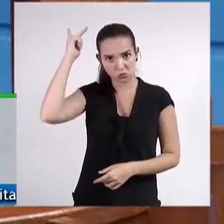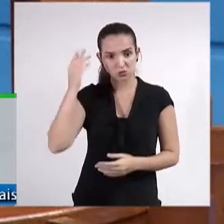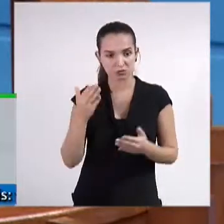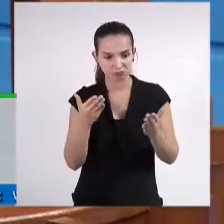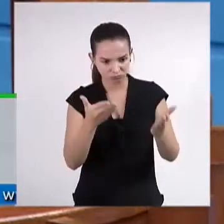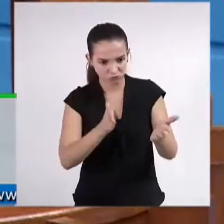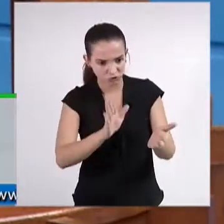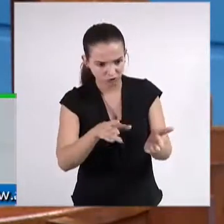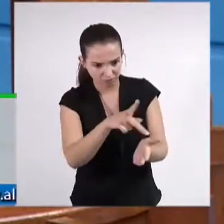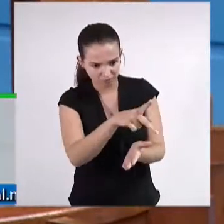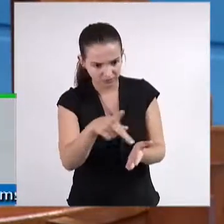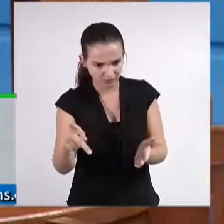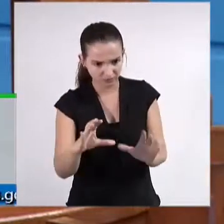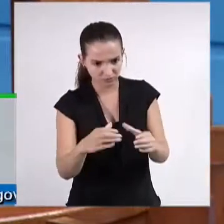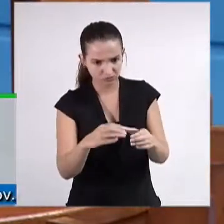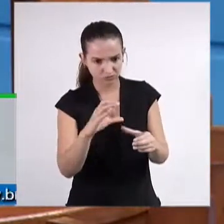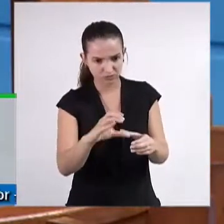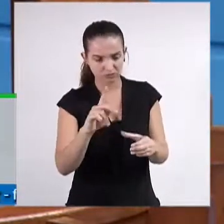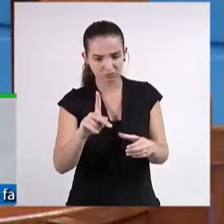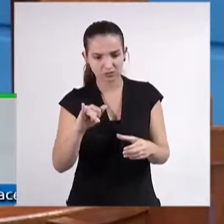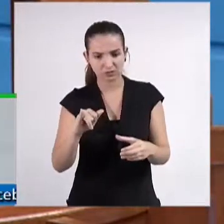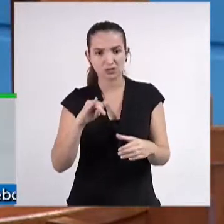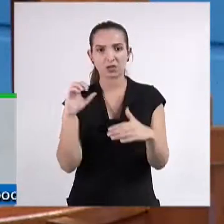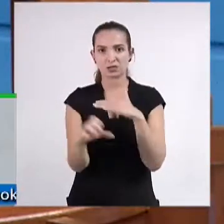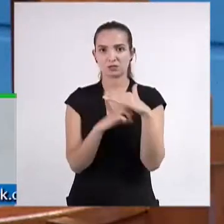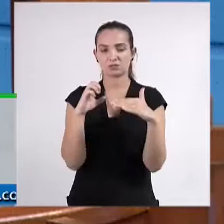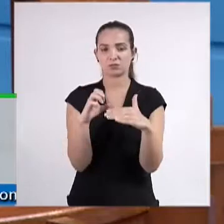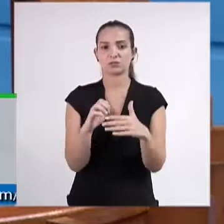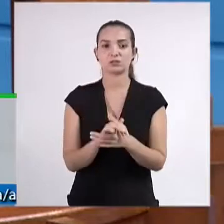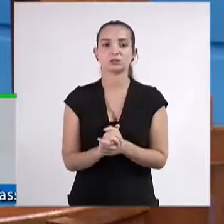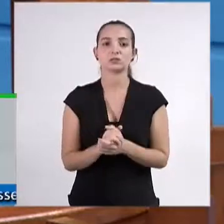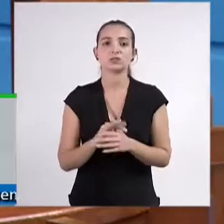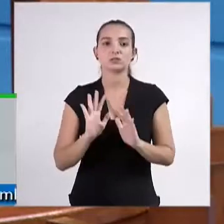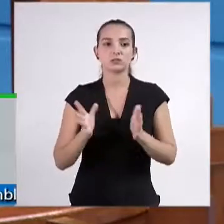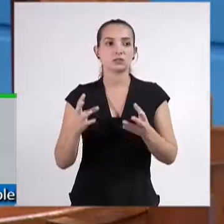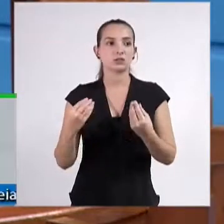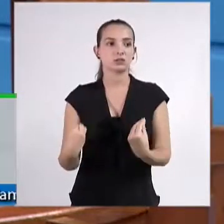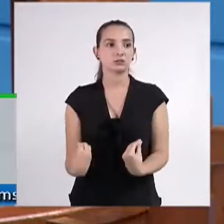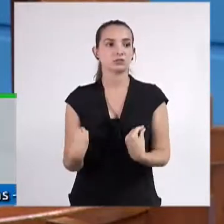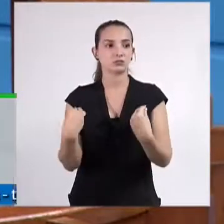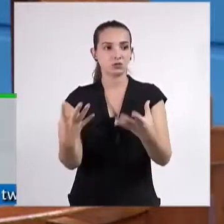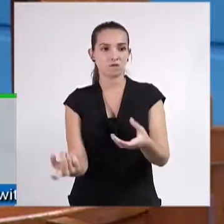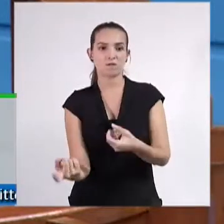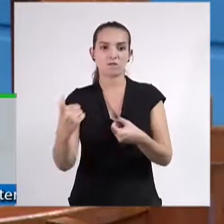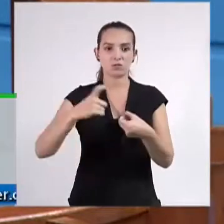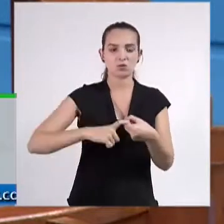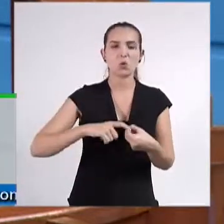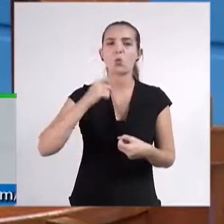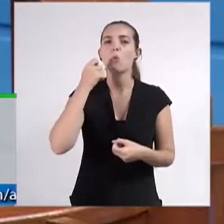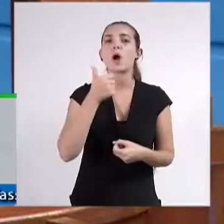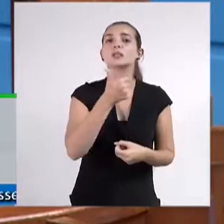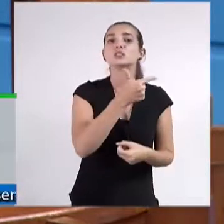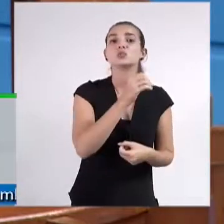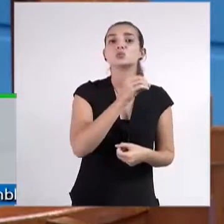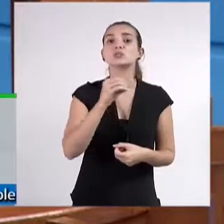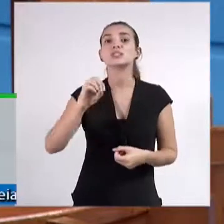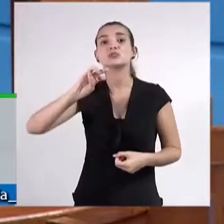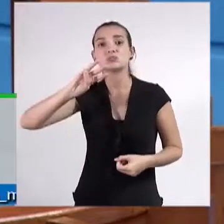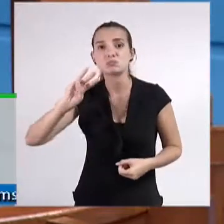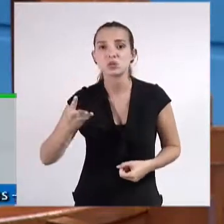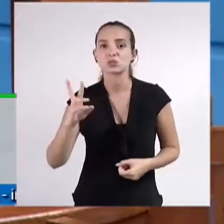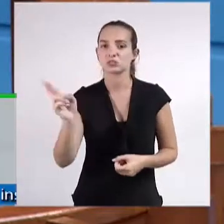A empresa, à época, que era concessionária de energia, teve que fazer a devolução aí de quase 200 milhões de reais